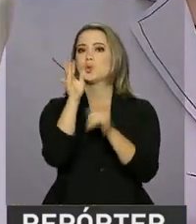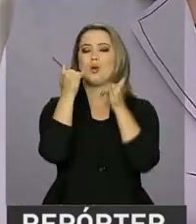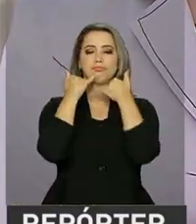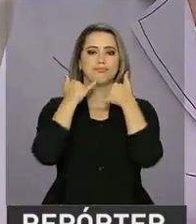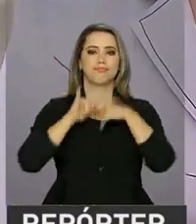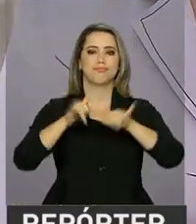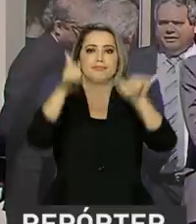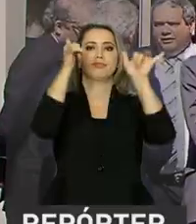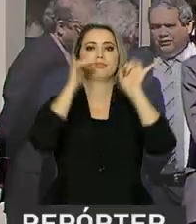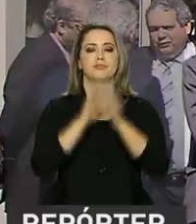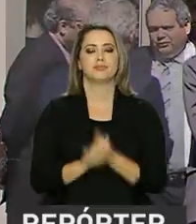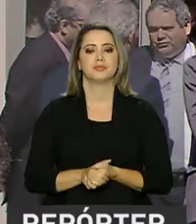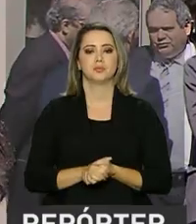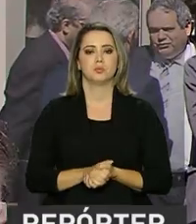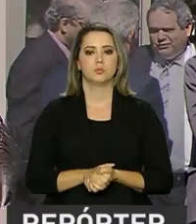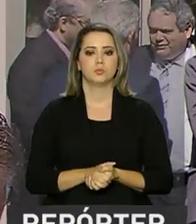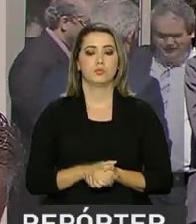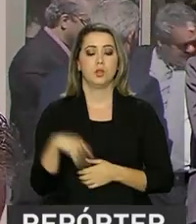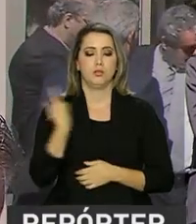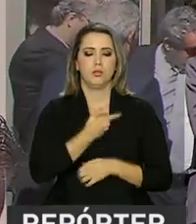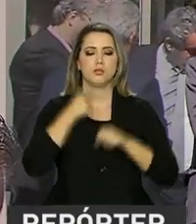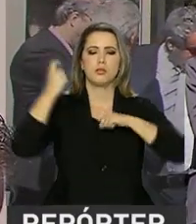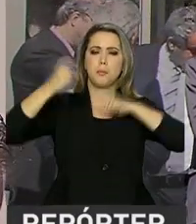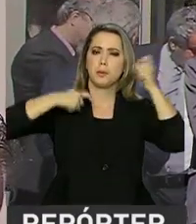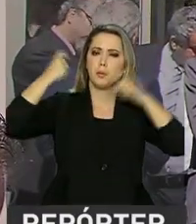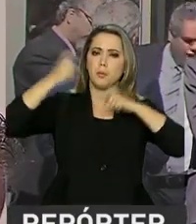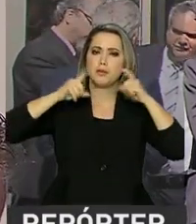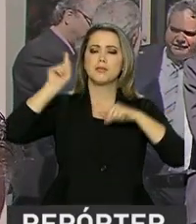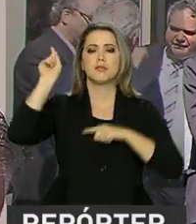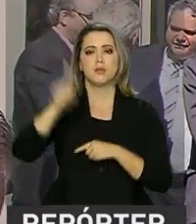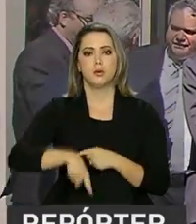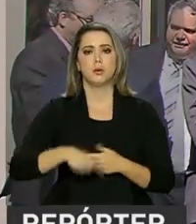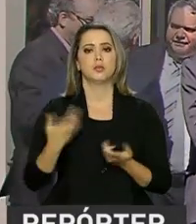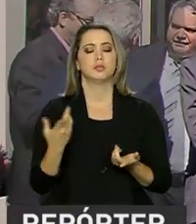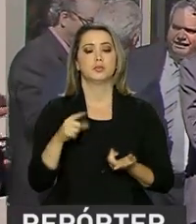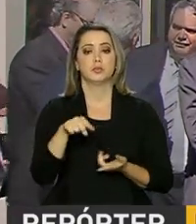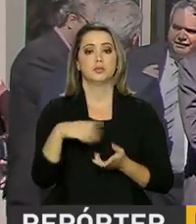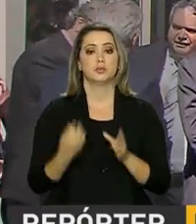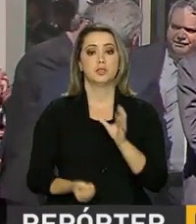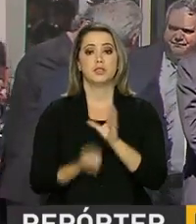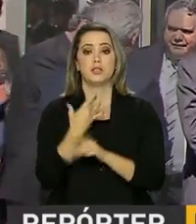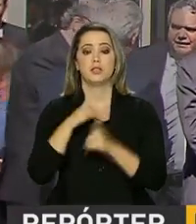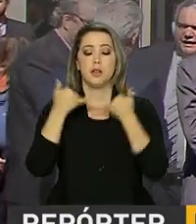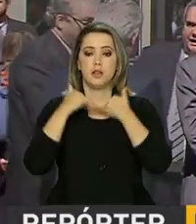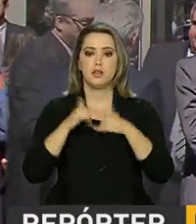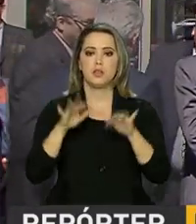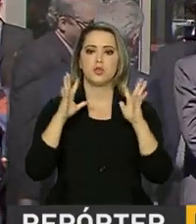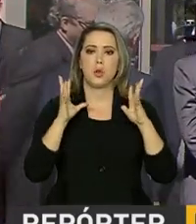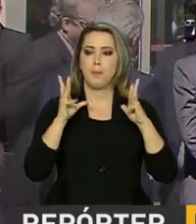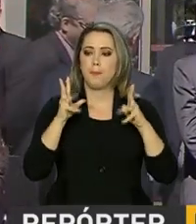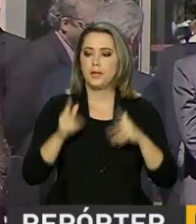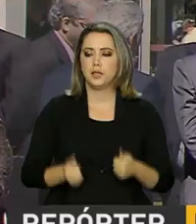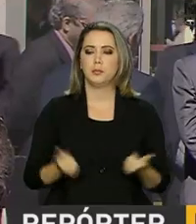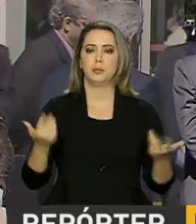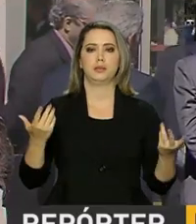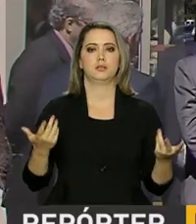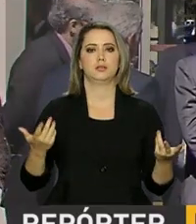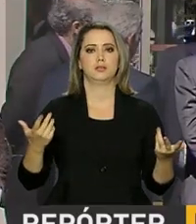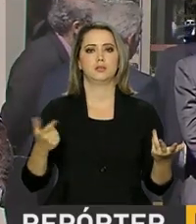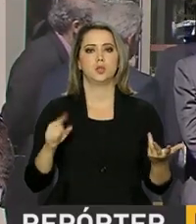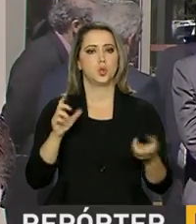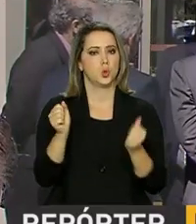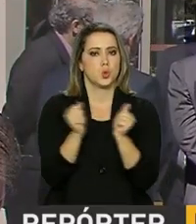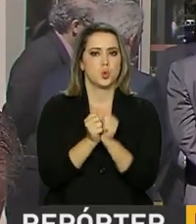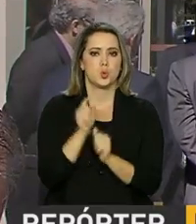energia elétrica A grande preocupação Nossa é é é essa gerar energia elétrica limpa agora junto com essa